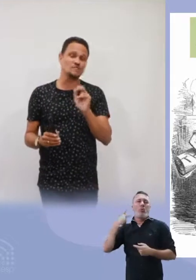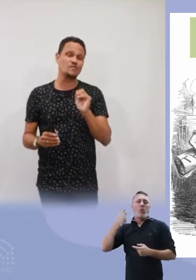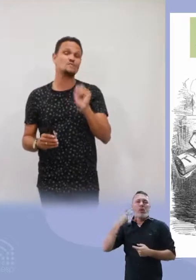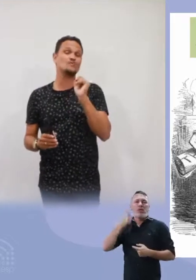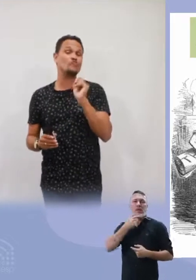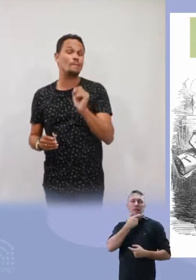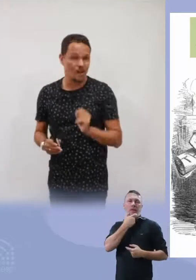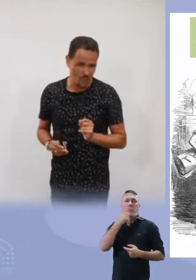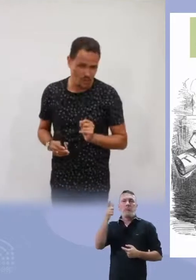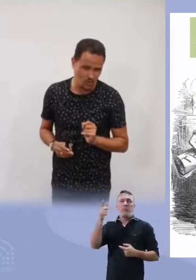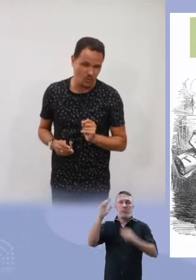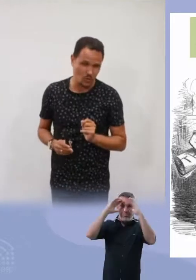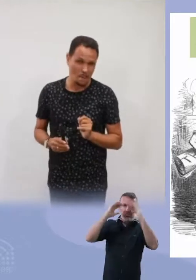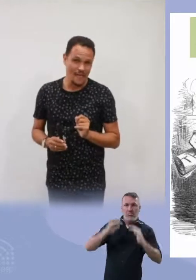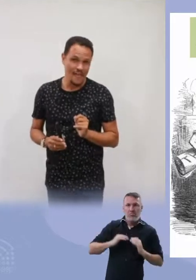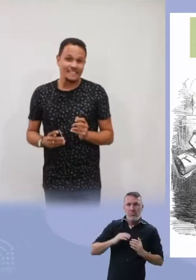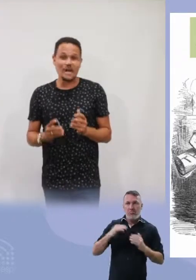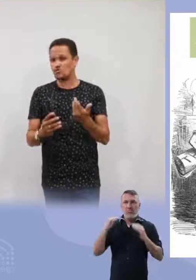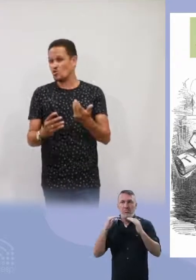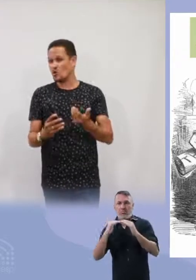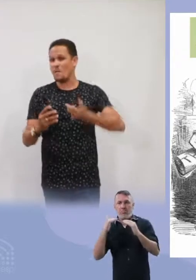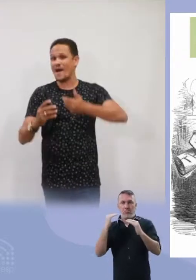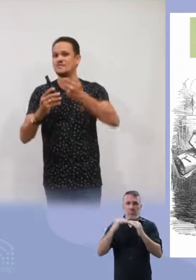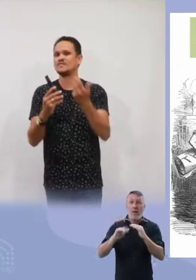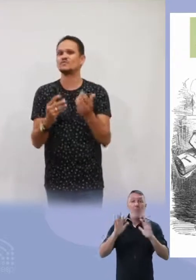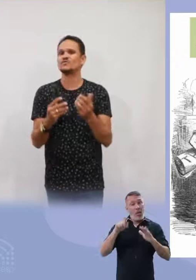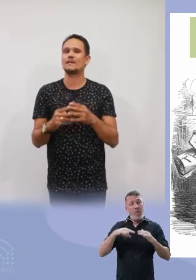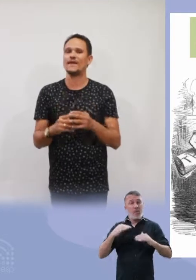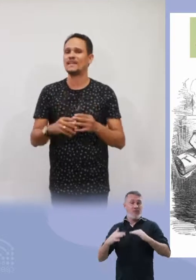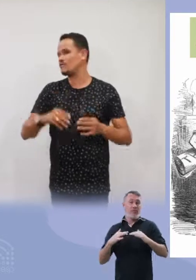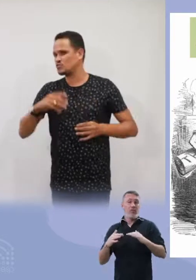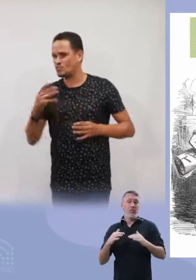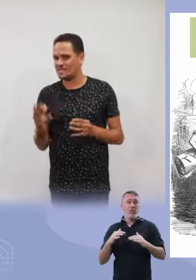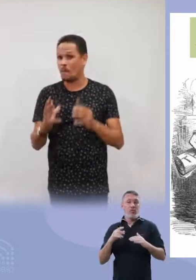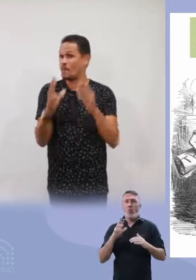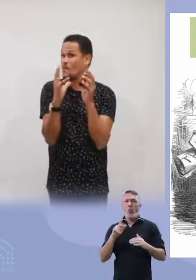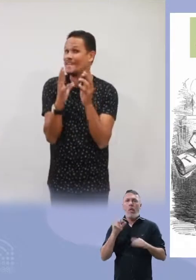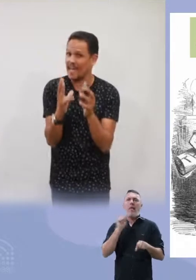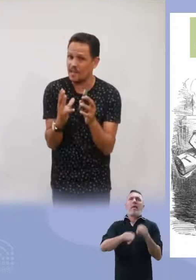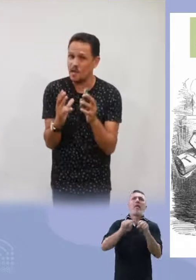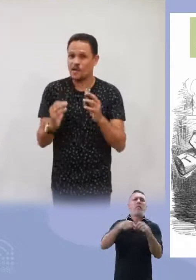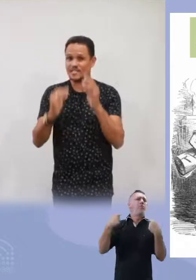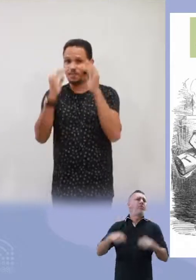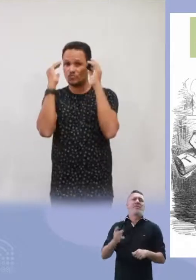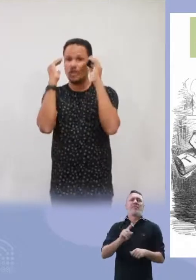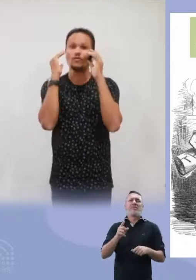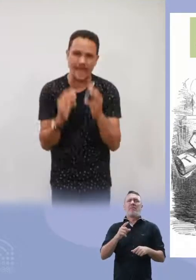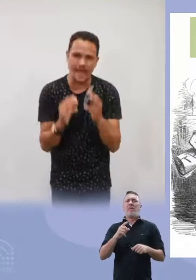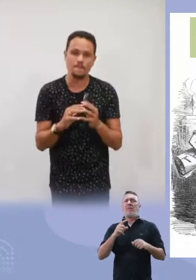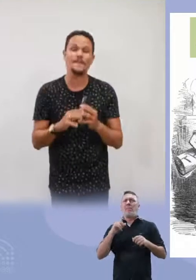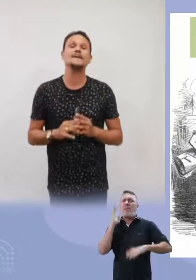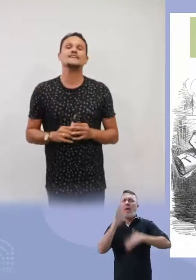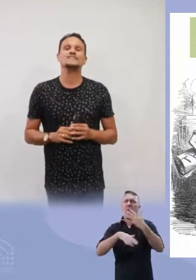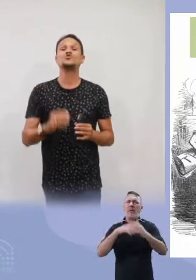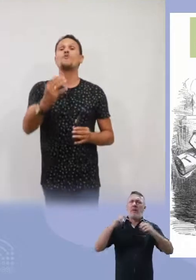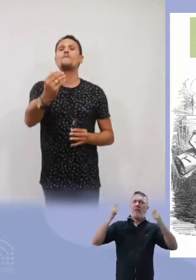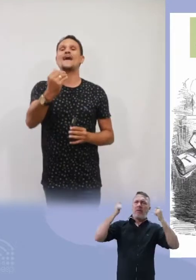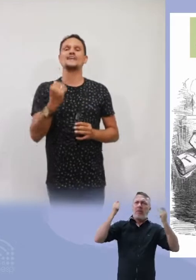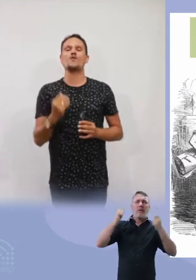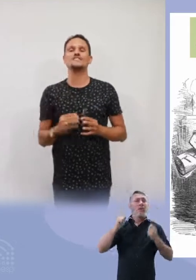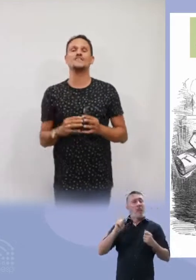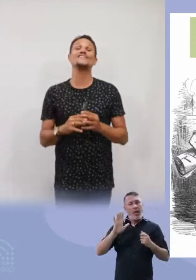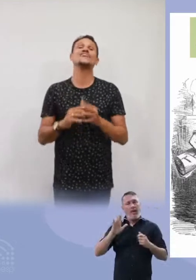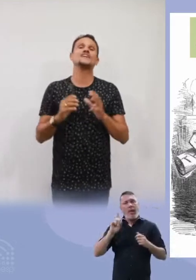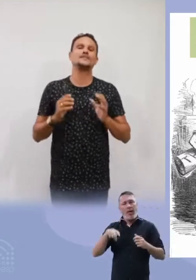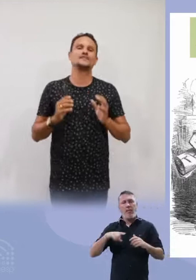2 movimentos para sua prova, meu aluno. Tá, professor, o que eu mais preciso saber da Revolução Industrial para o Enem? Quero saber só do Enem. Se a gente comparar